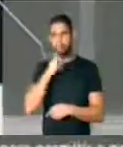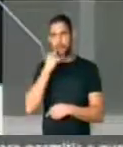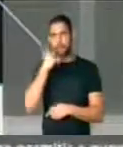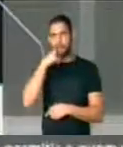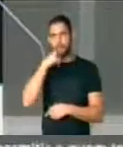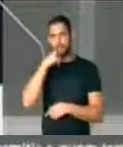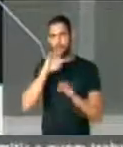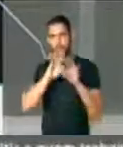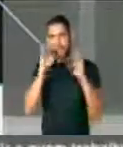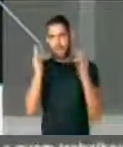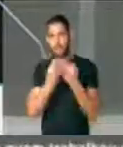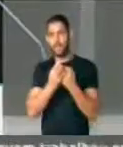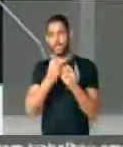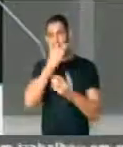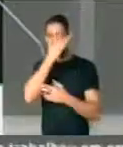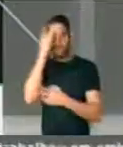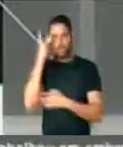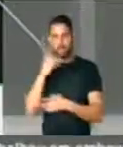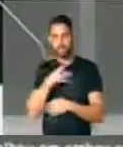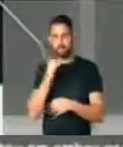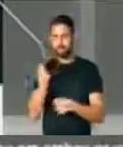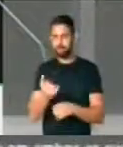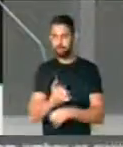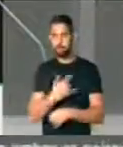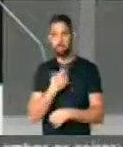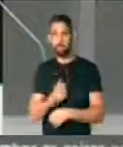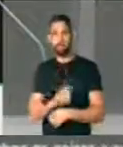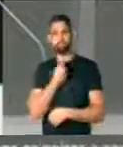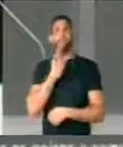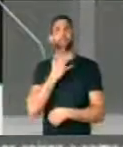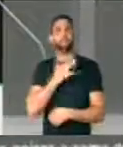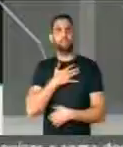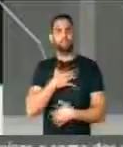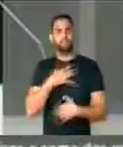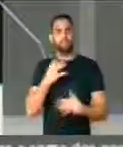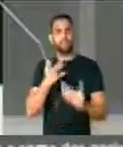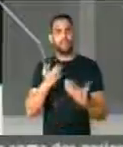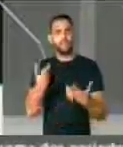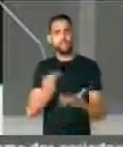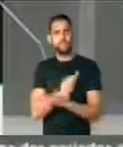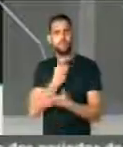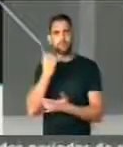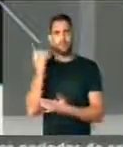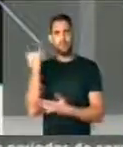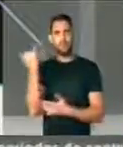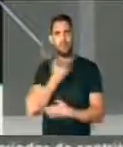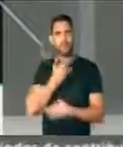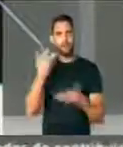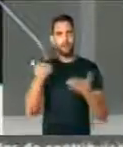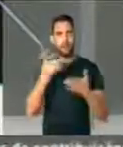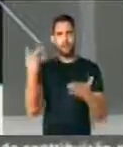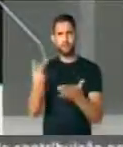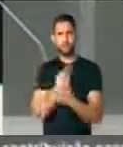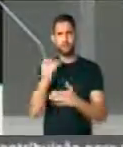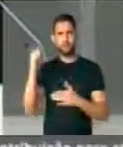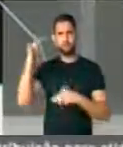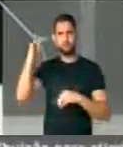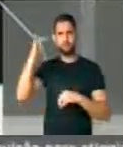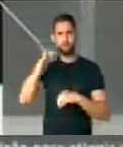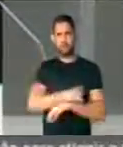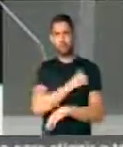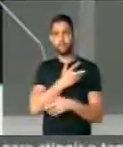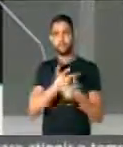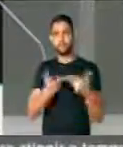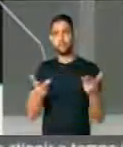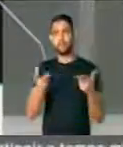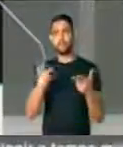família, como uma pessoa que se choca com uma notícia tão triste como a qual nós tivemos na manhã de hoje, sobre a